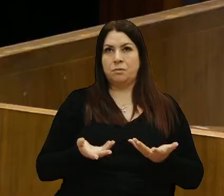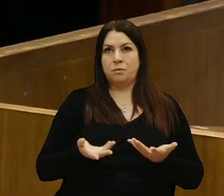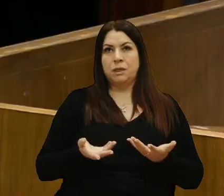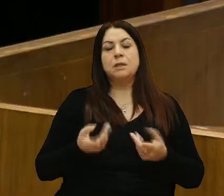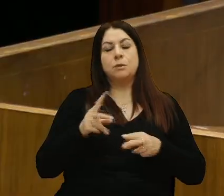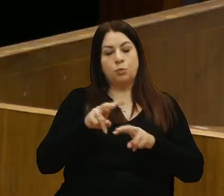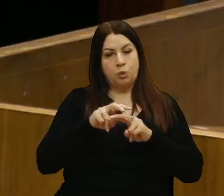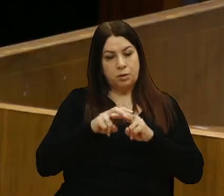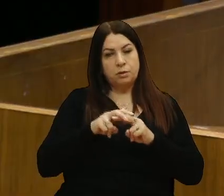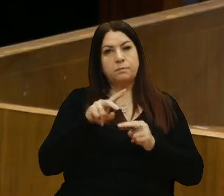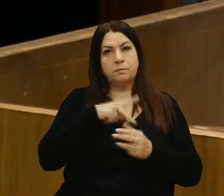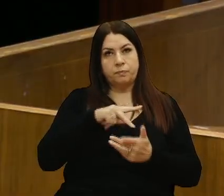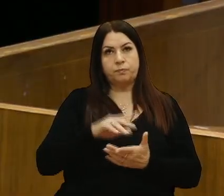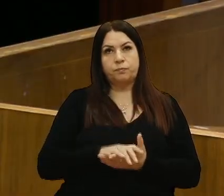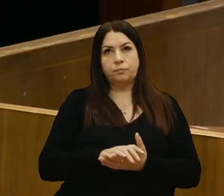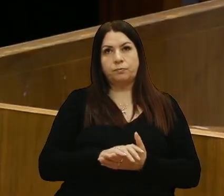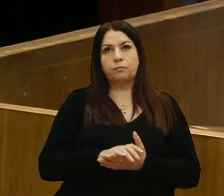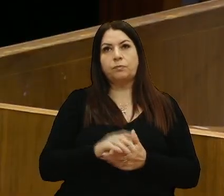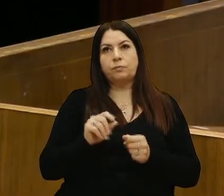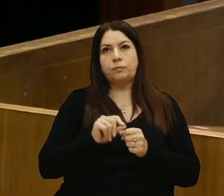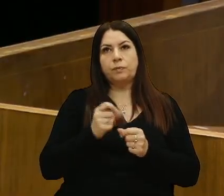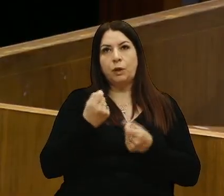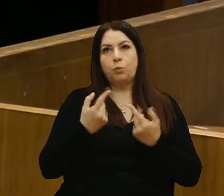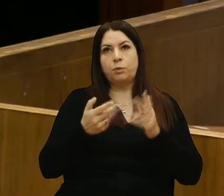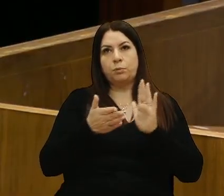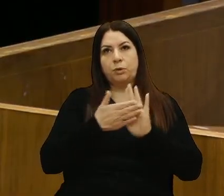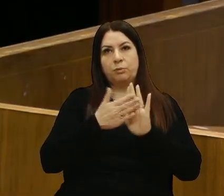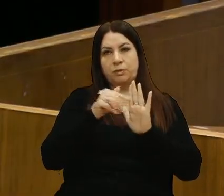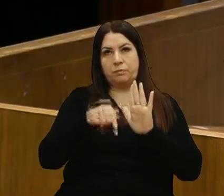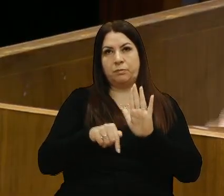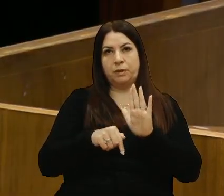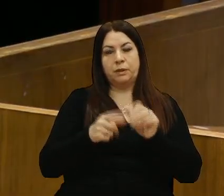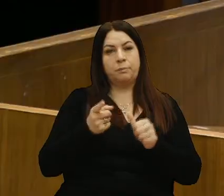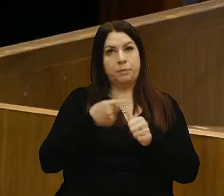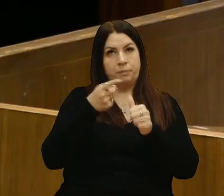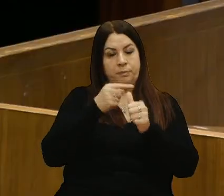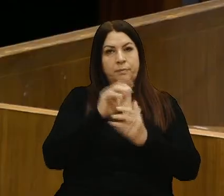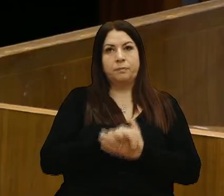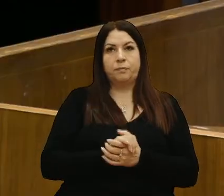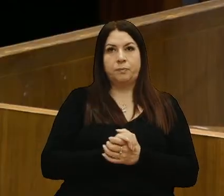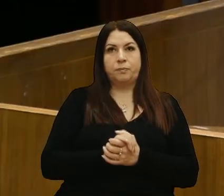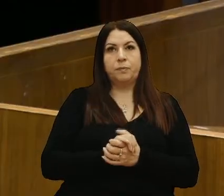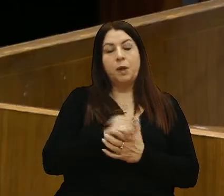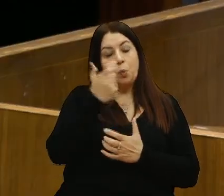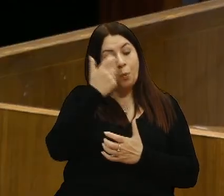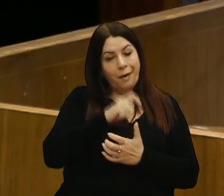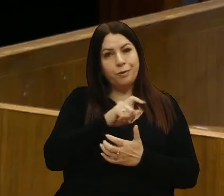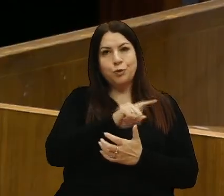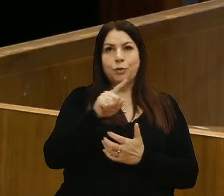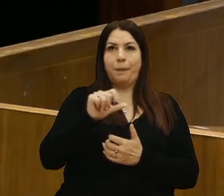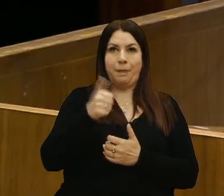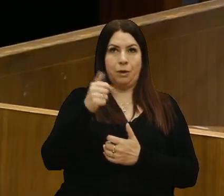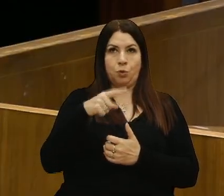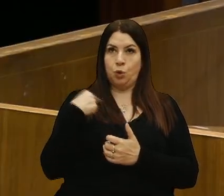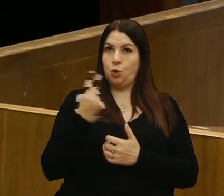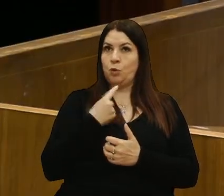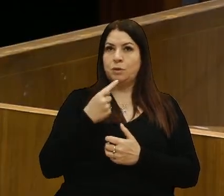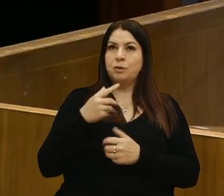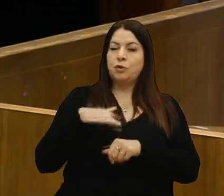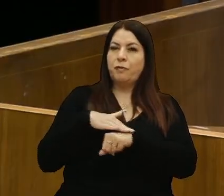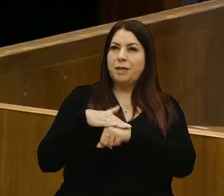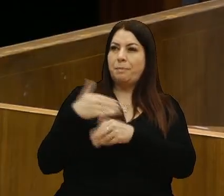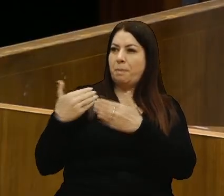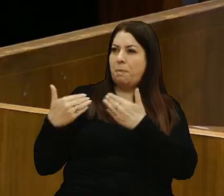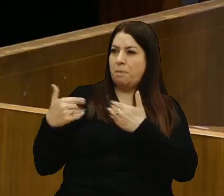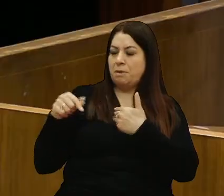Então, por isso, senhor presidente, eu queria fazer algumas propostas aqui. Primeiro, eu acho que melhor do que nós ficarmos falando